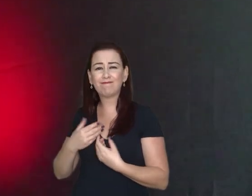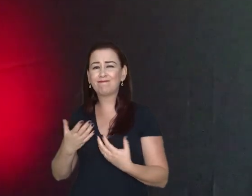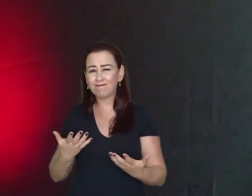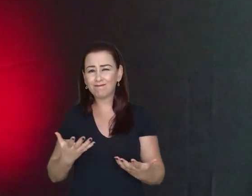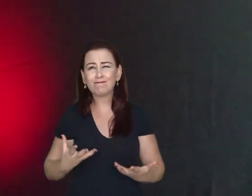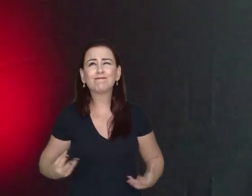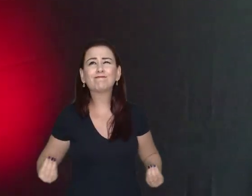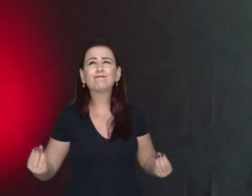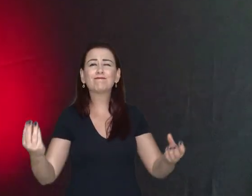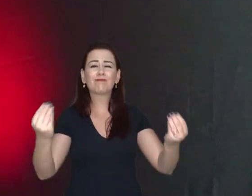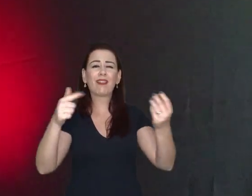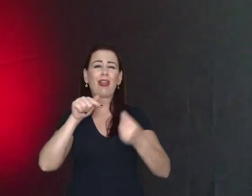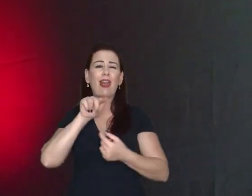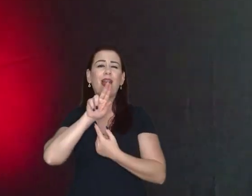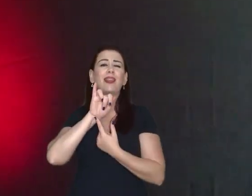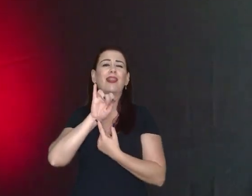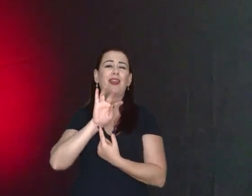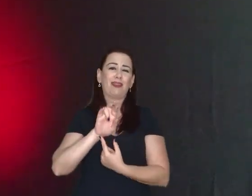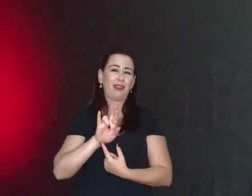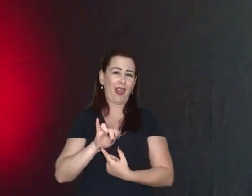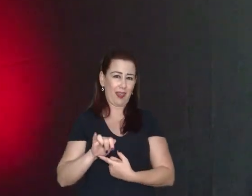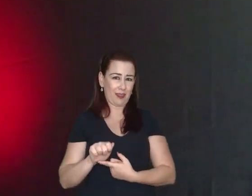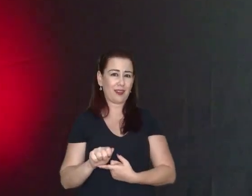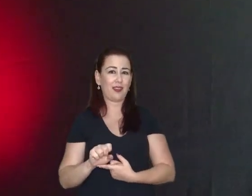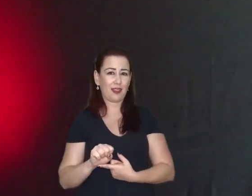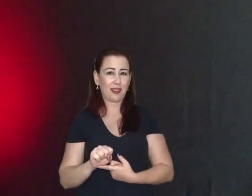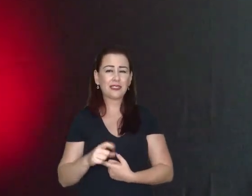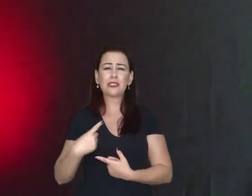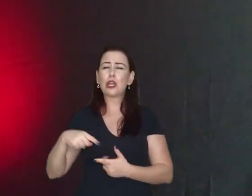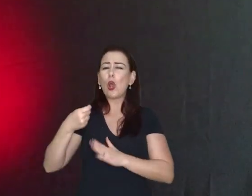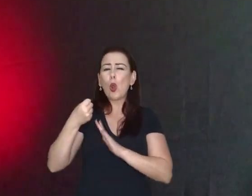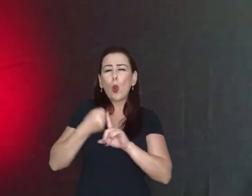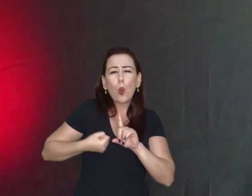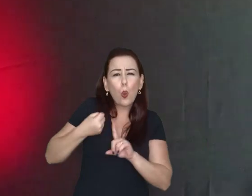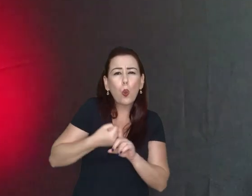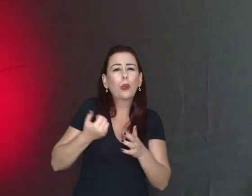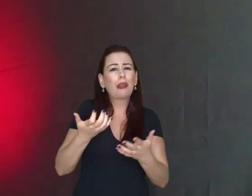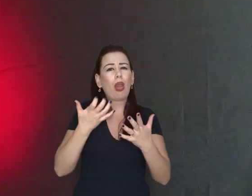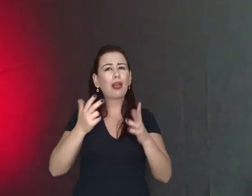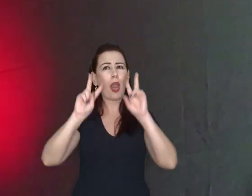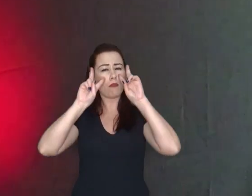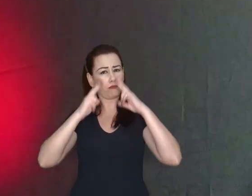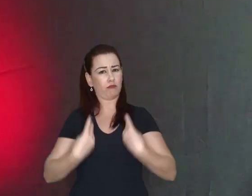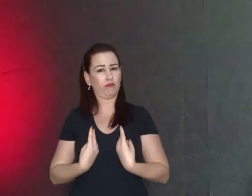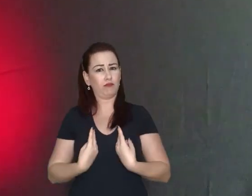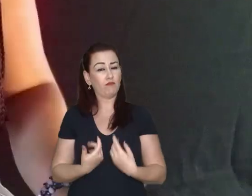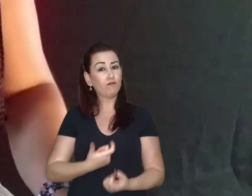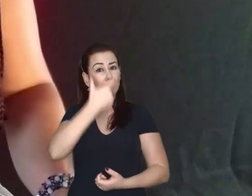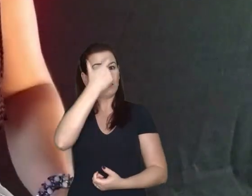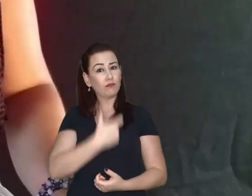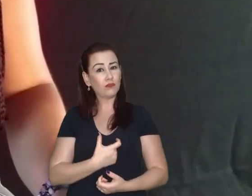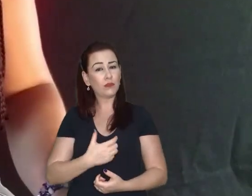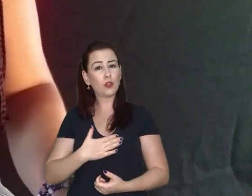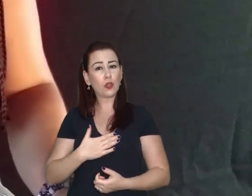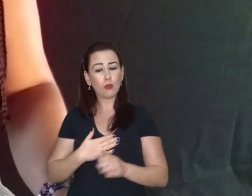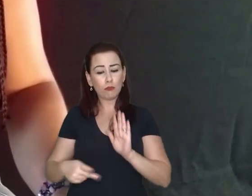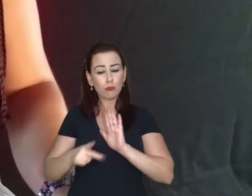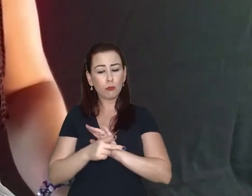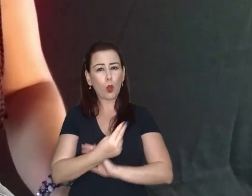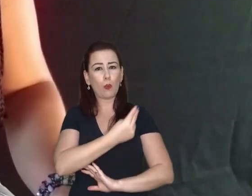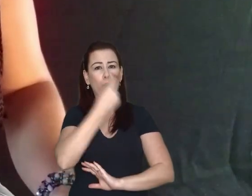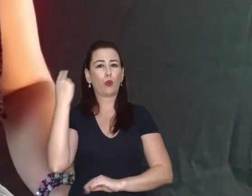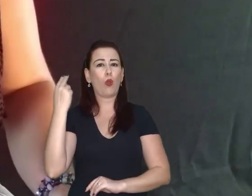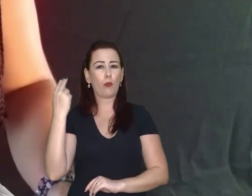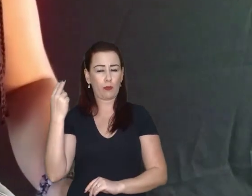Quitérias mulheres trans, que lutam pela visibilidade, pelo direito de ser chamada pelo seu